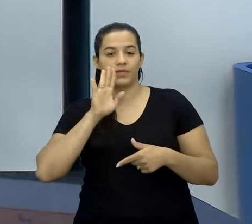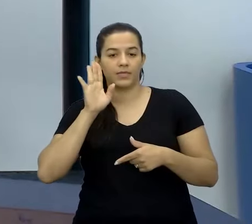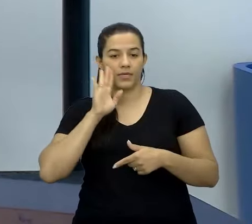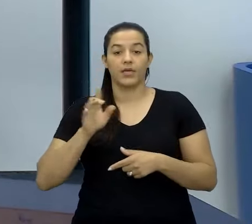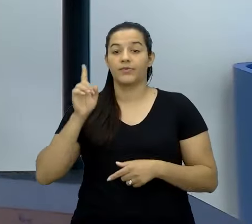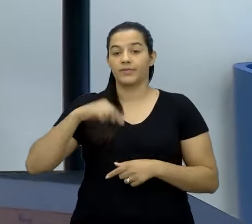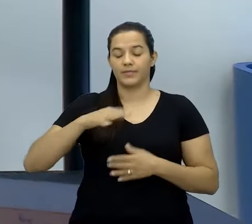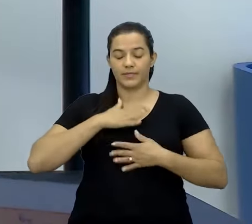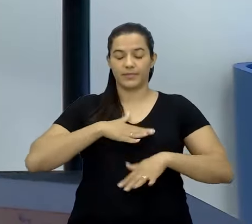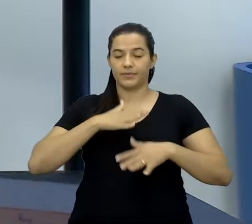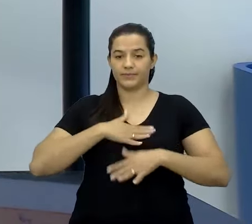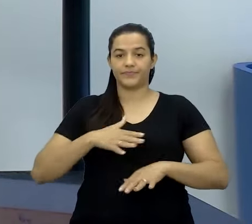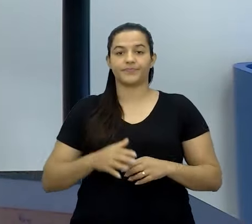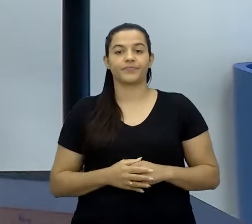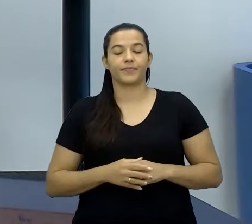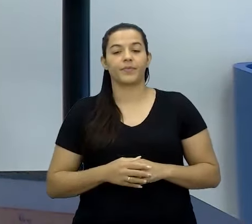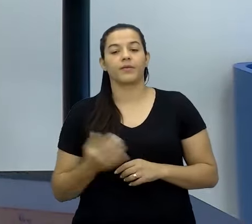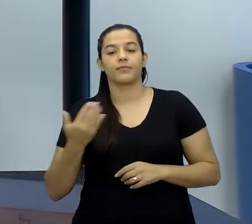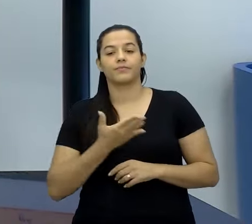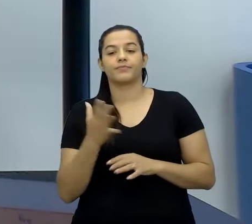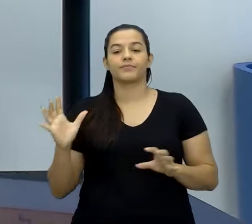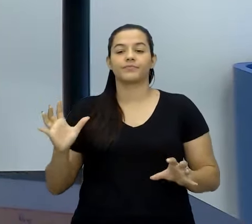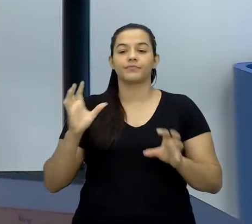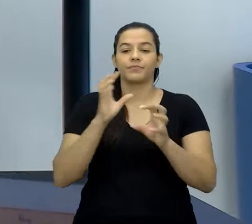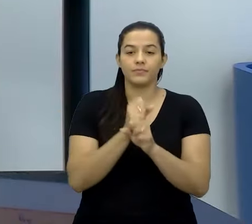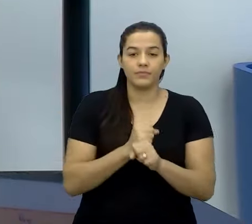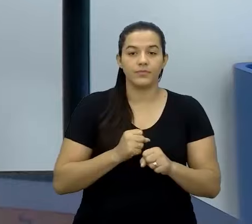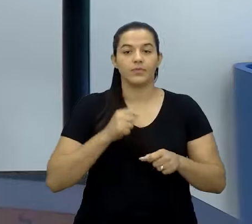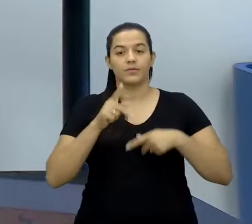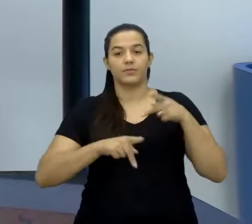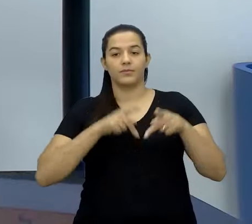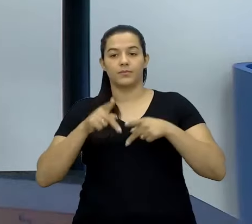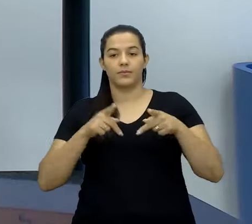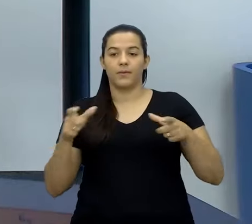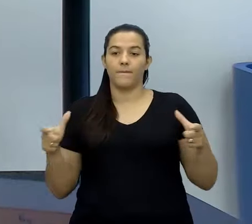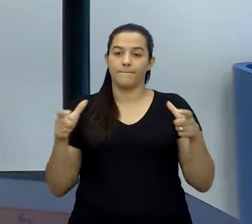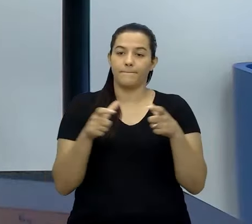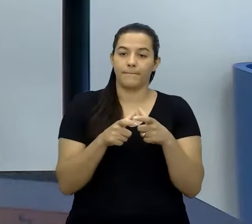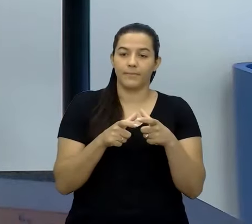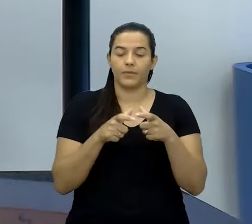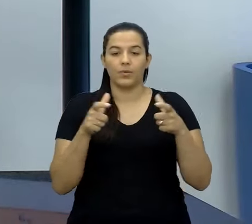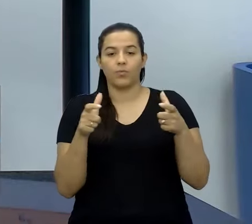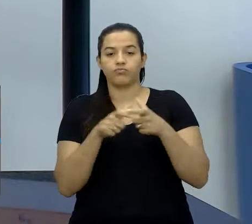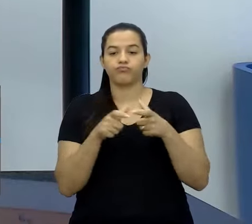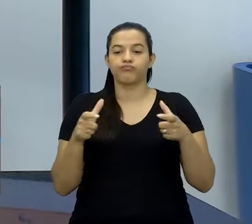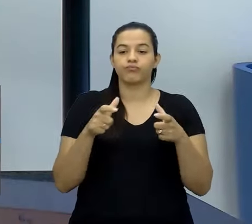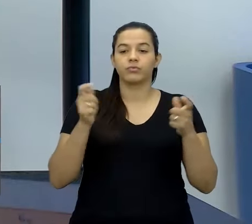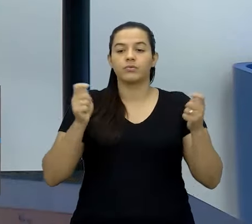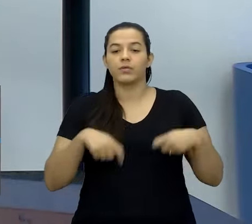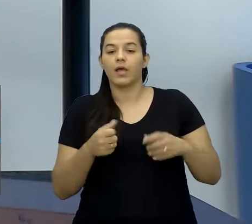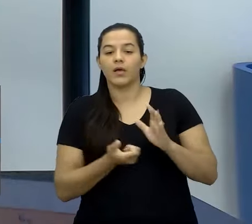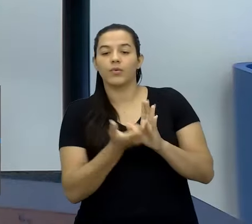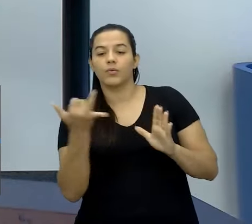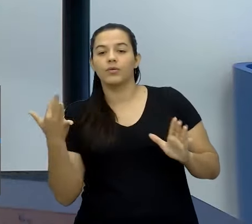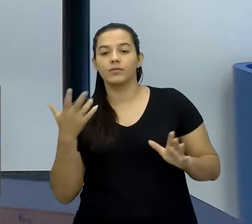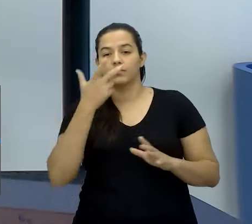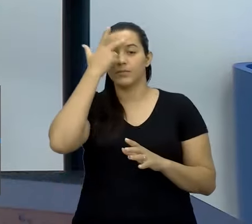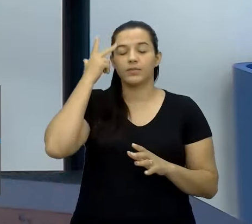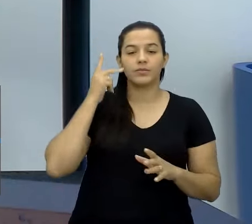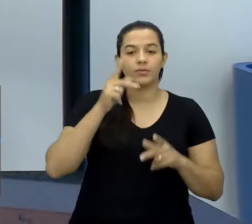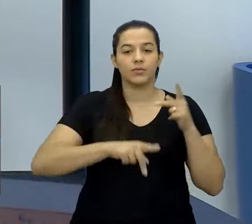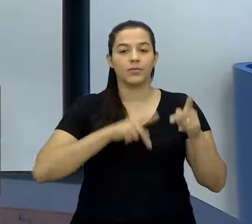de fazer, tá bom? Essa primeira conta, então, é quando é uma população pequena ou média que você consegue contar quantas pessoas tem. Olha, naquele